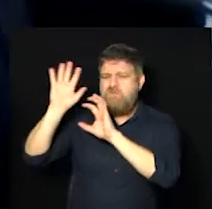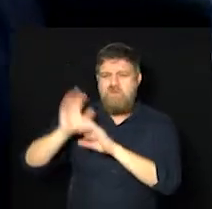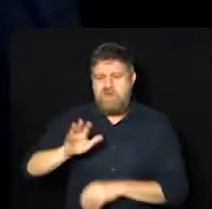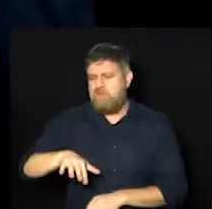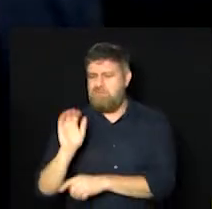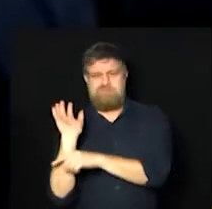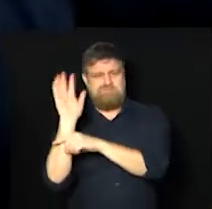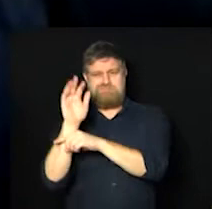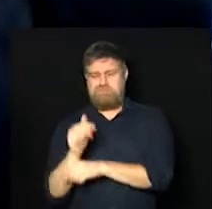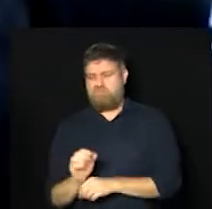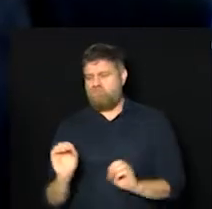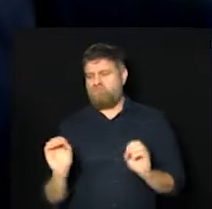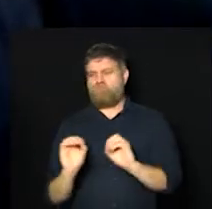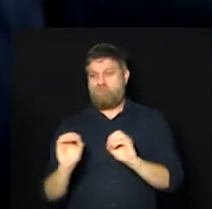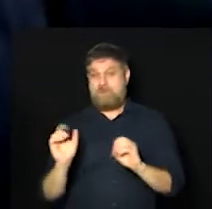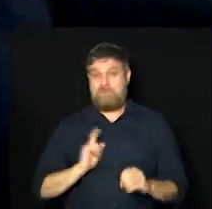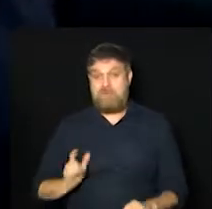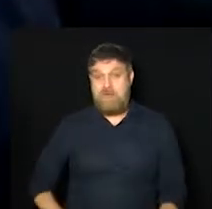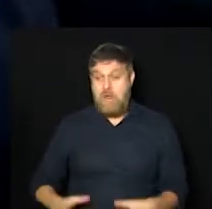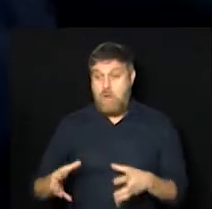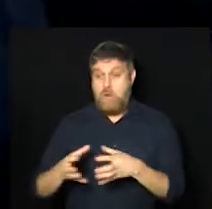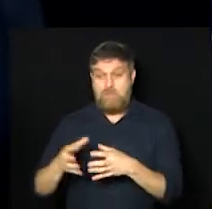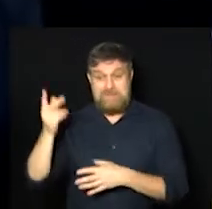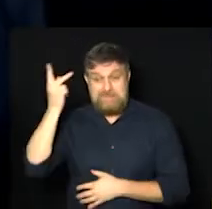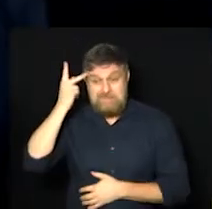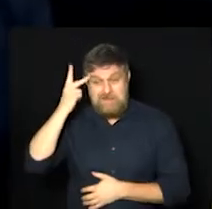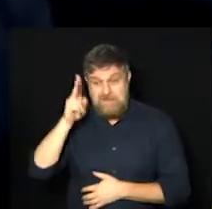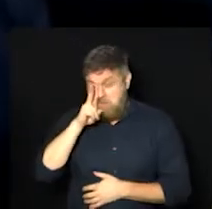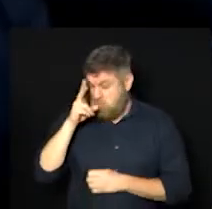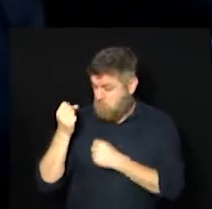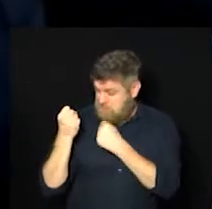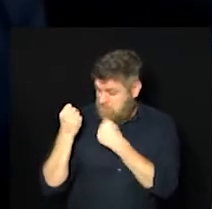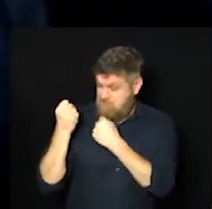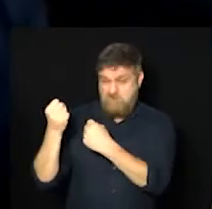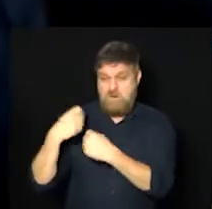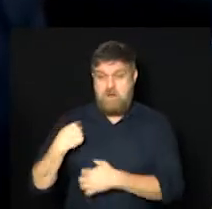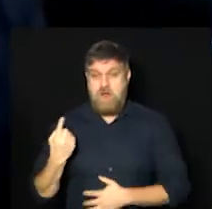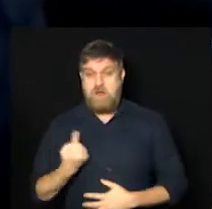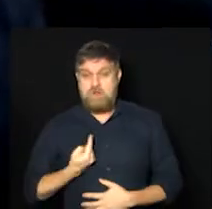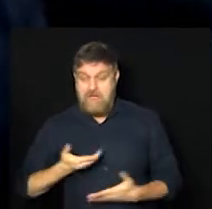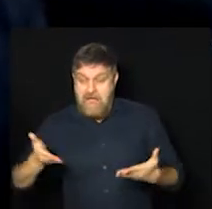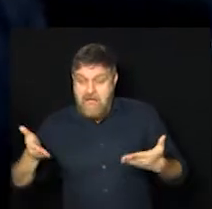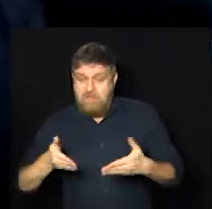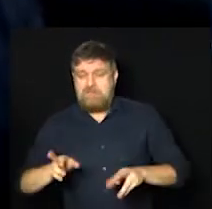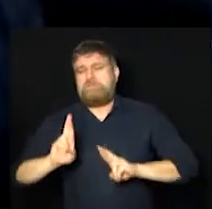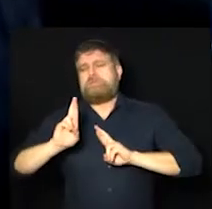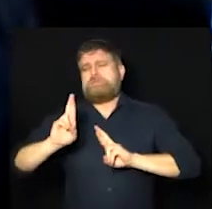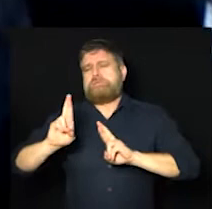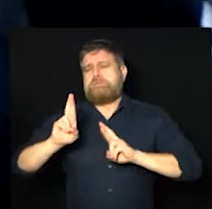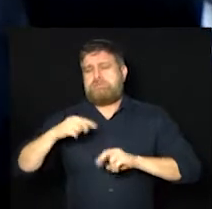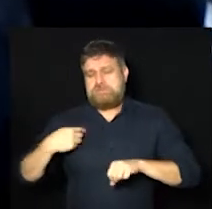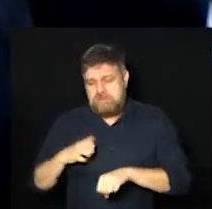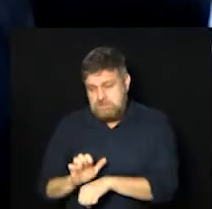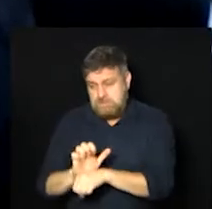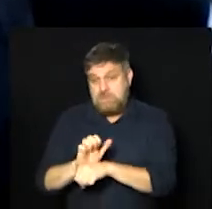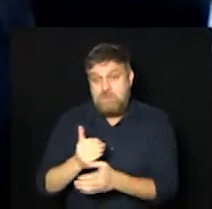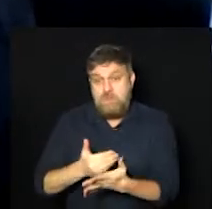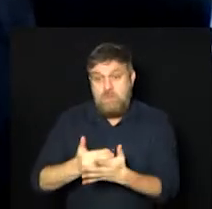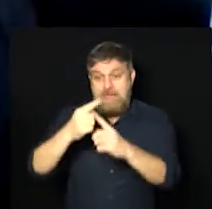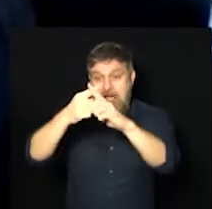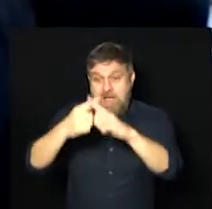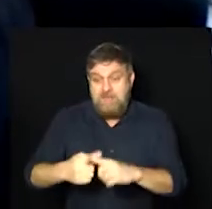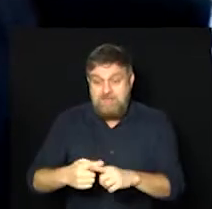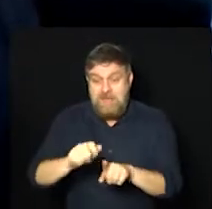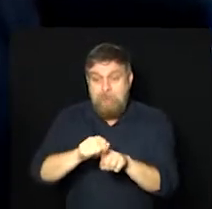nada. Então, assim, a Liga Paulista é outra potência e nós estamos aqui com a esperança que a gente comece o campeonato no meio